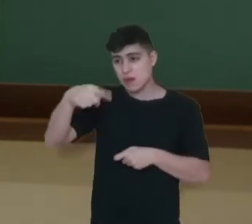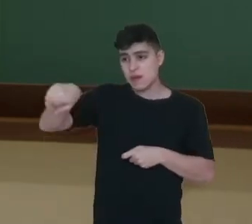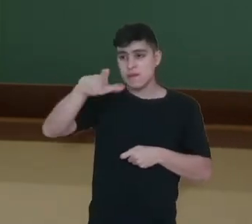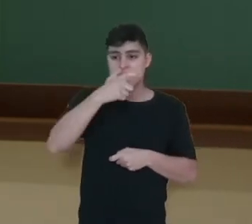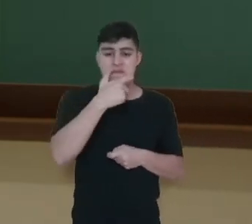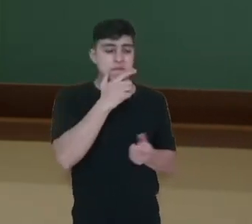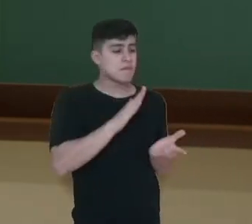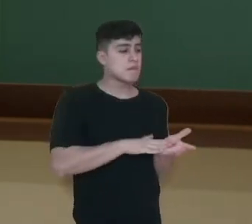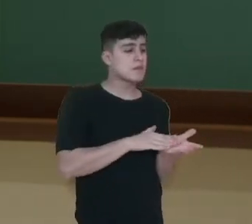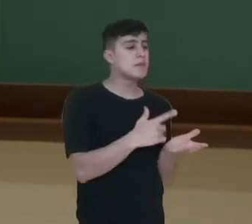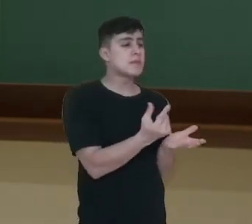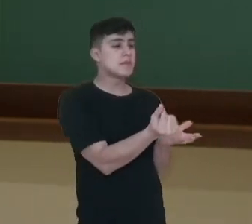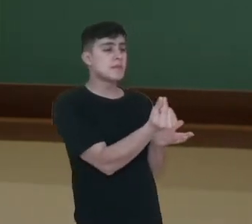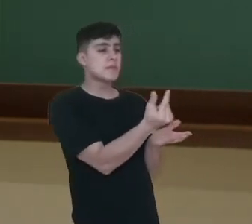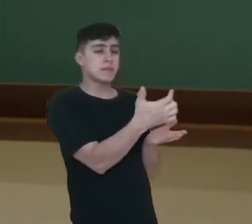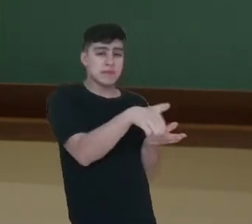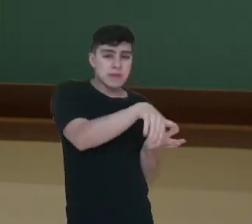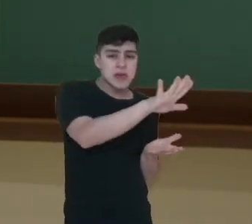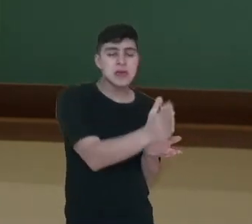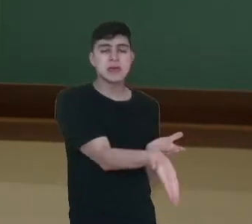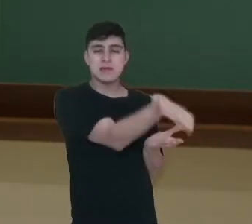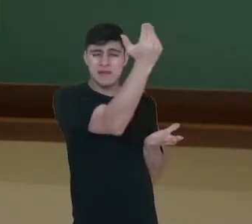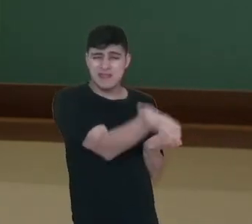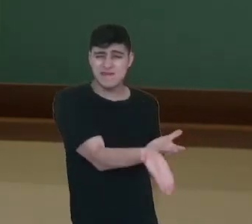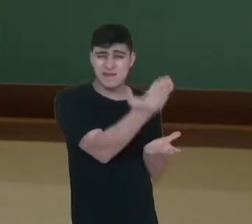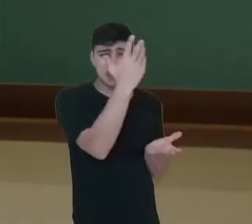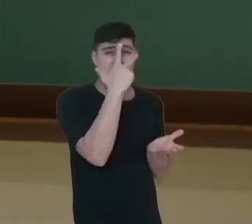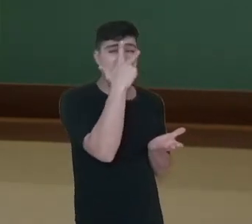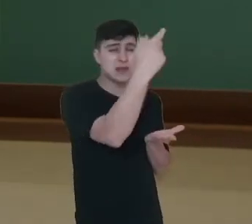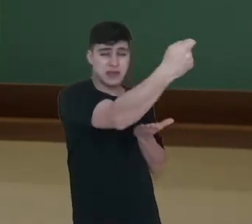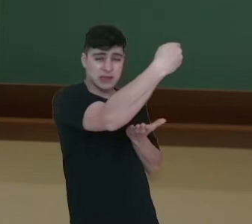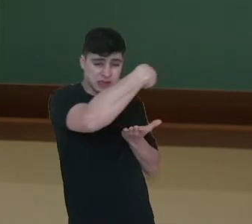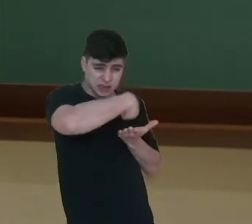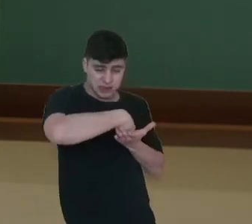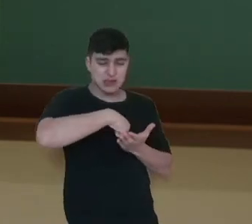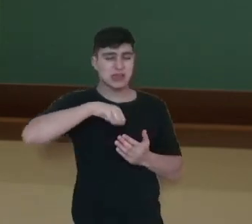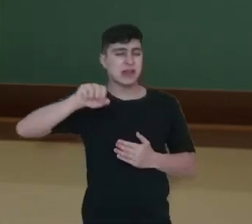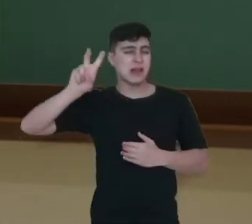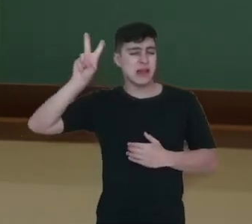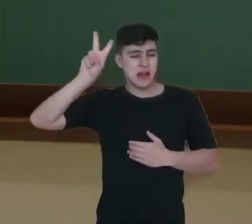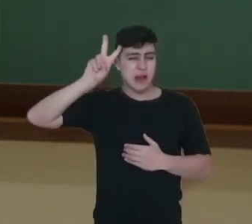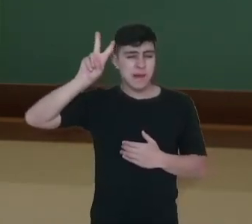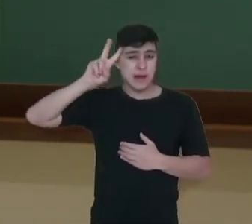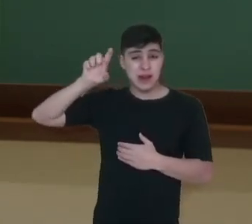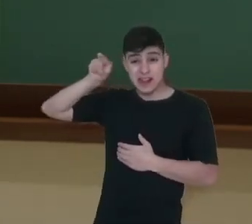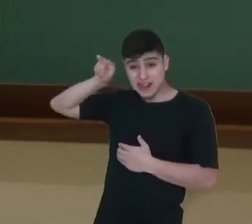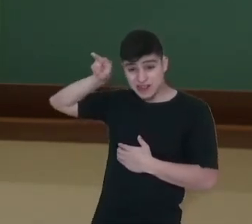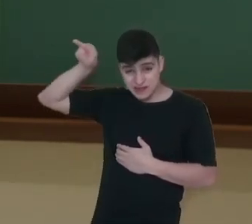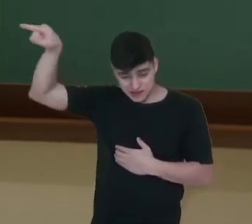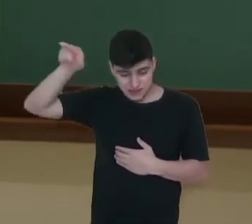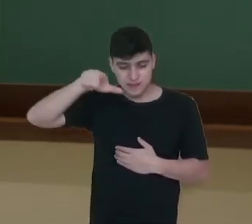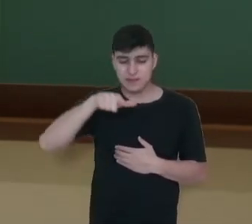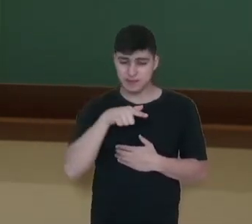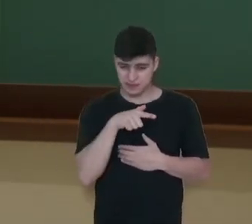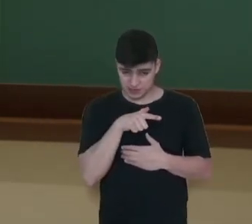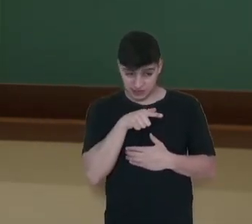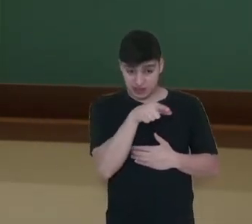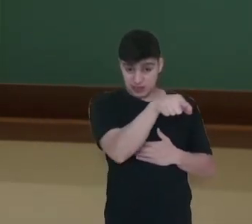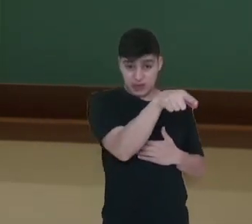cada vez estava aumentando mais. Lembrando que aqui a gente já tem, né, influências de